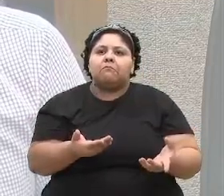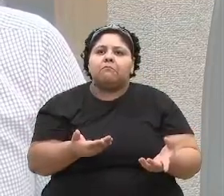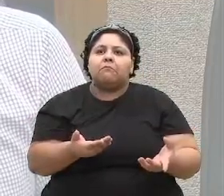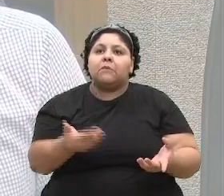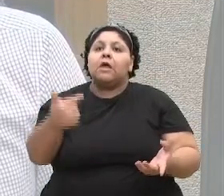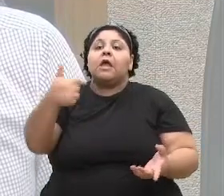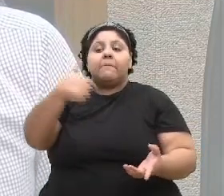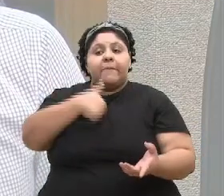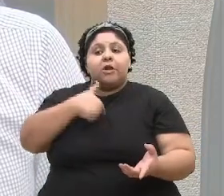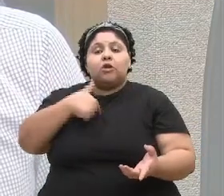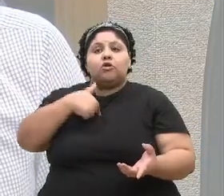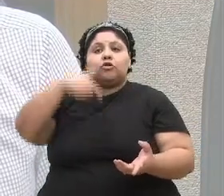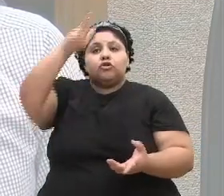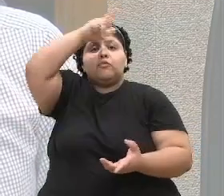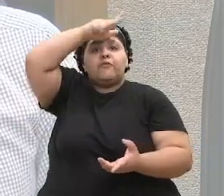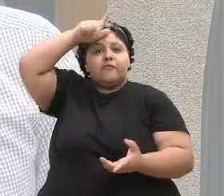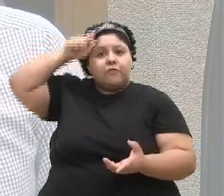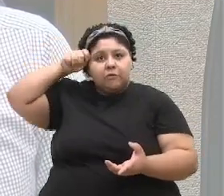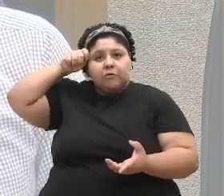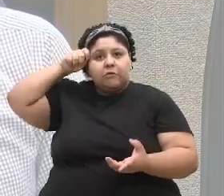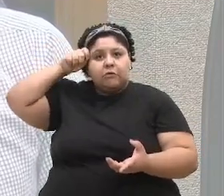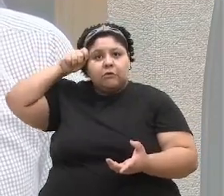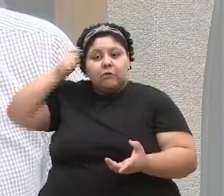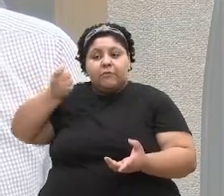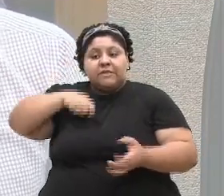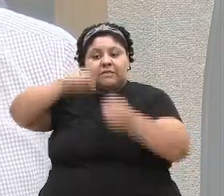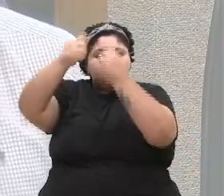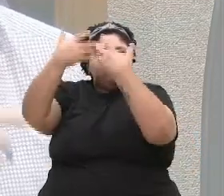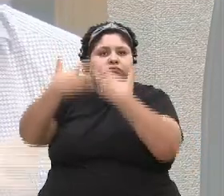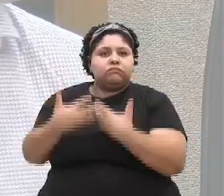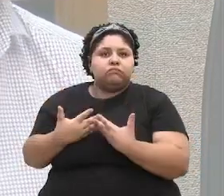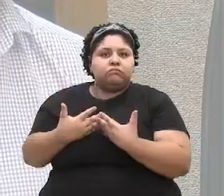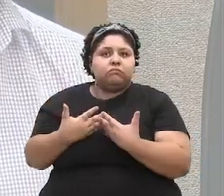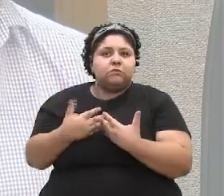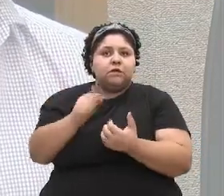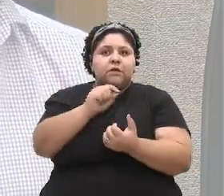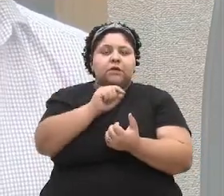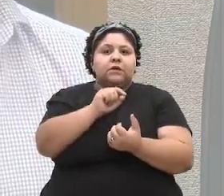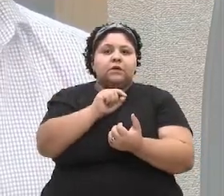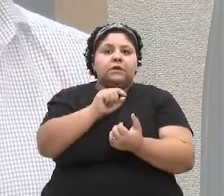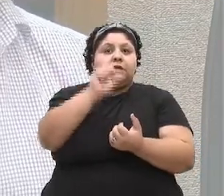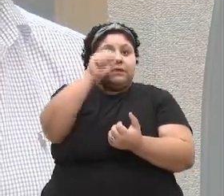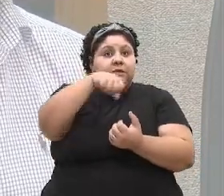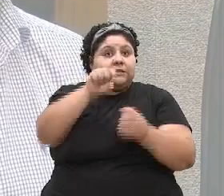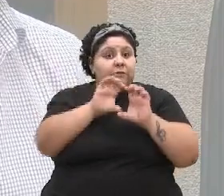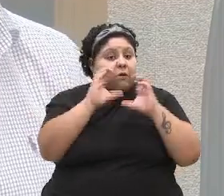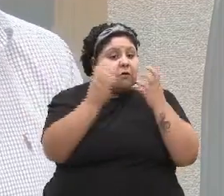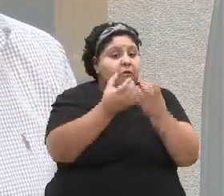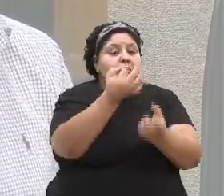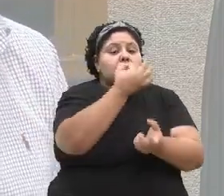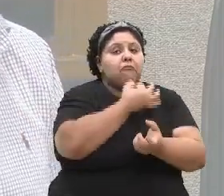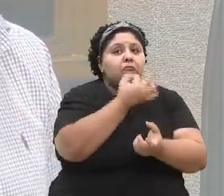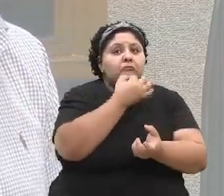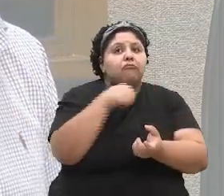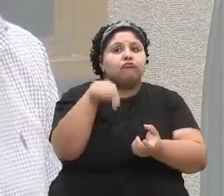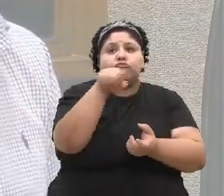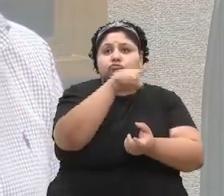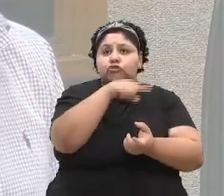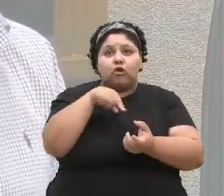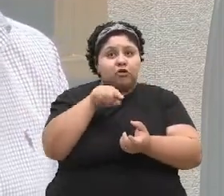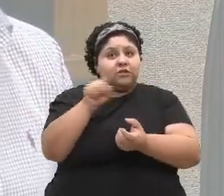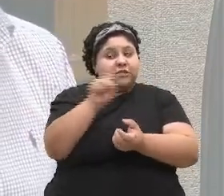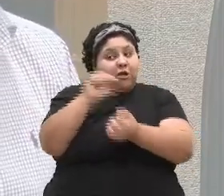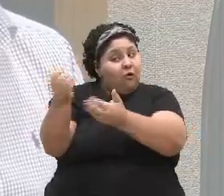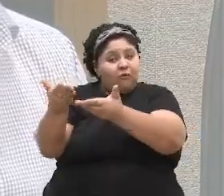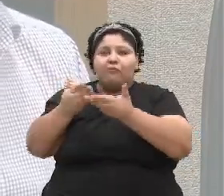para nós que o prefeito deve alguma explicação, e sim para a comunidade caxiense que nós, que não fomos